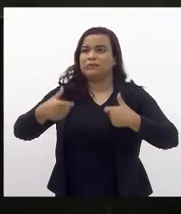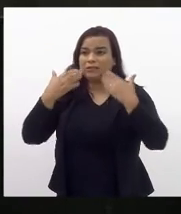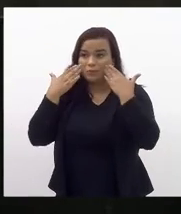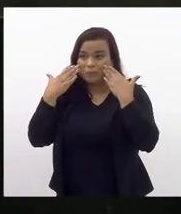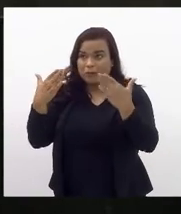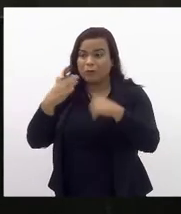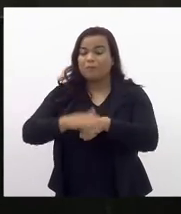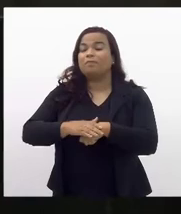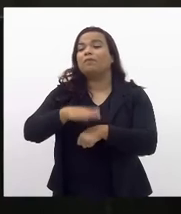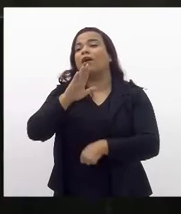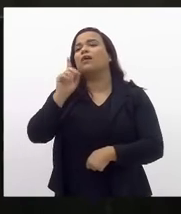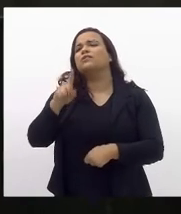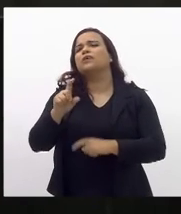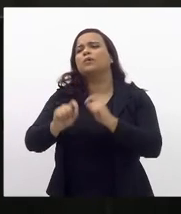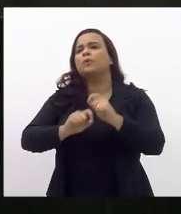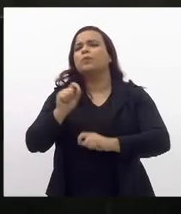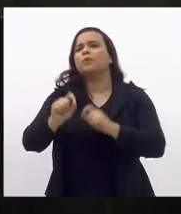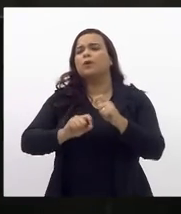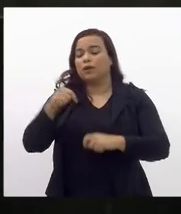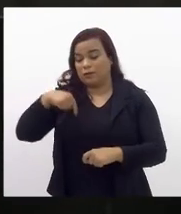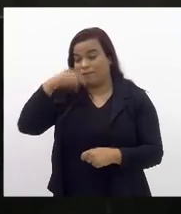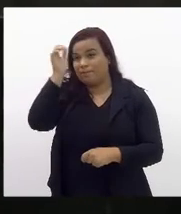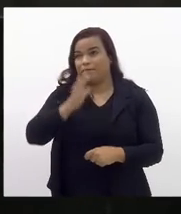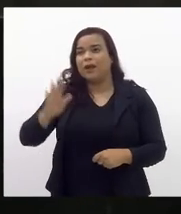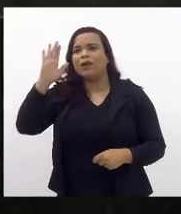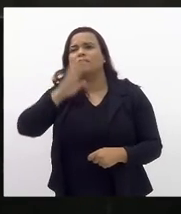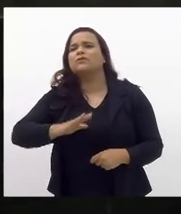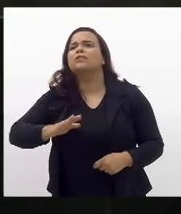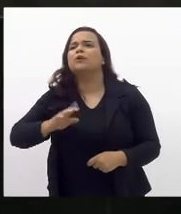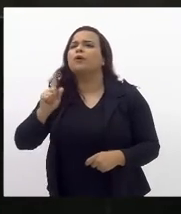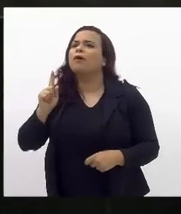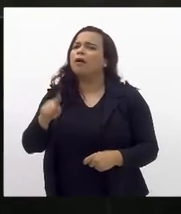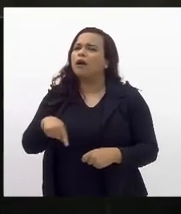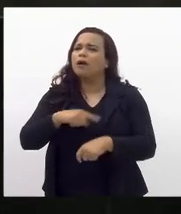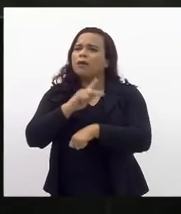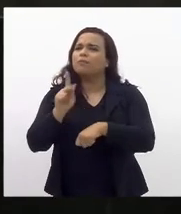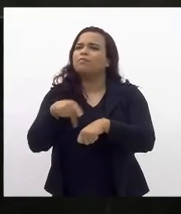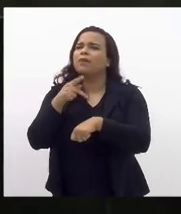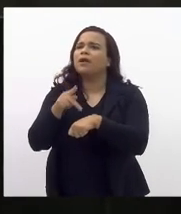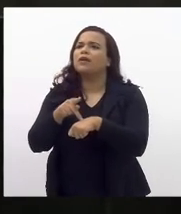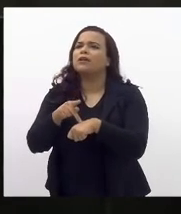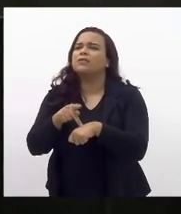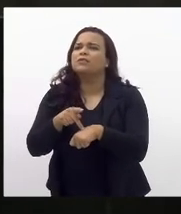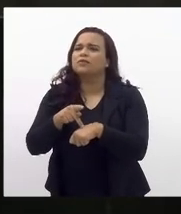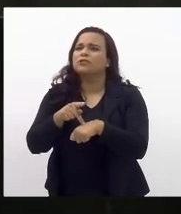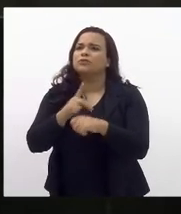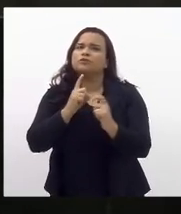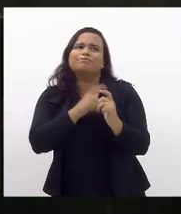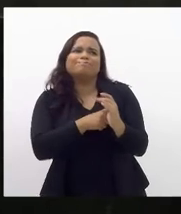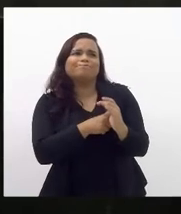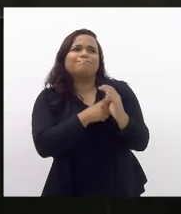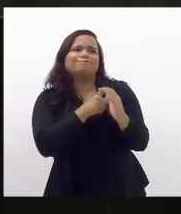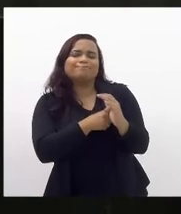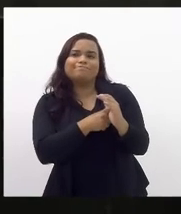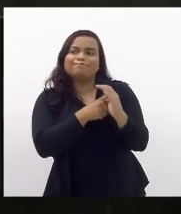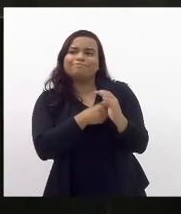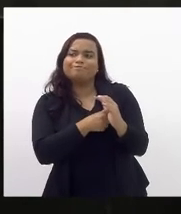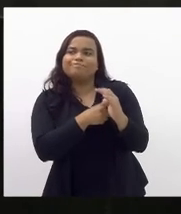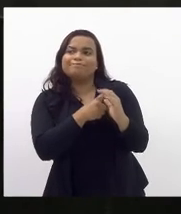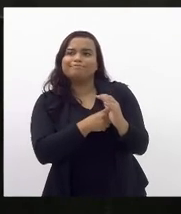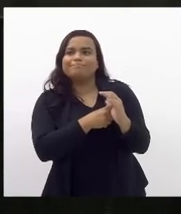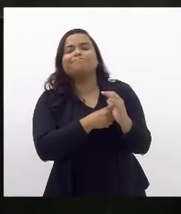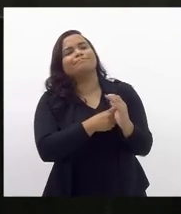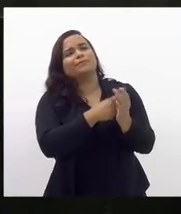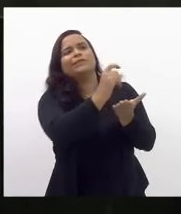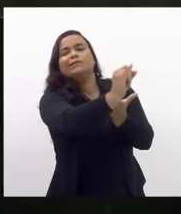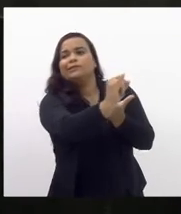evidência, é o fato de que o Brasil hoje se tornou um país completamente dependente da importação